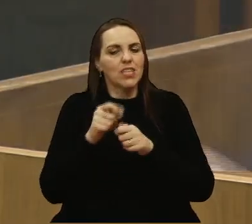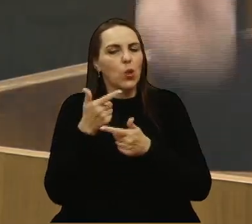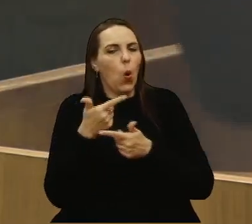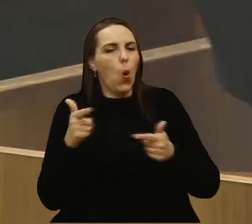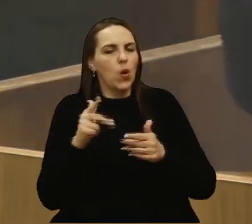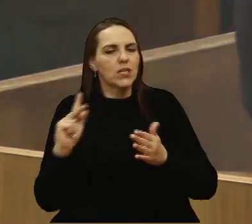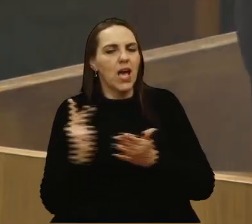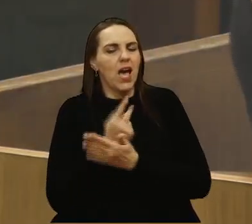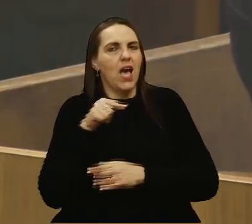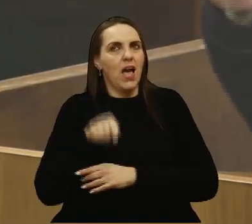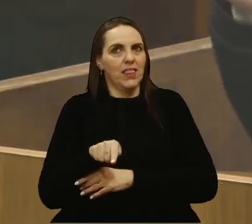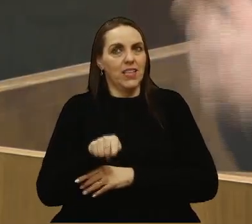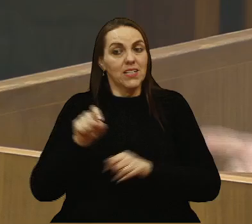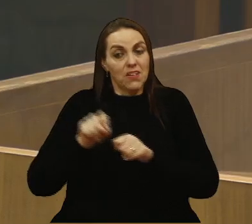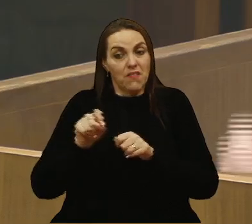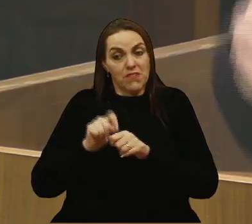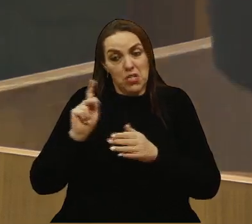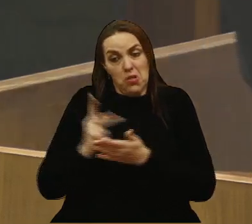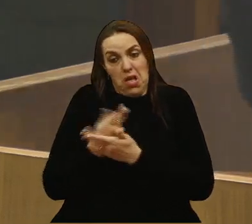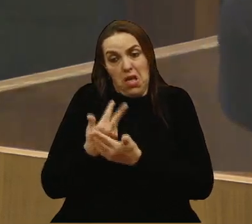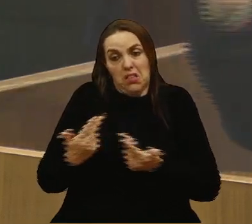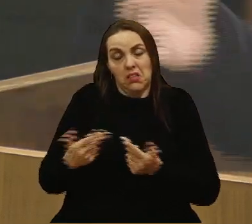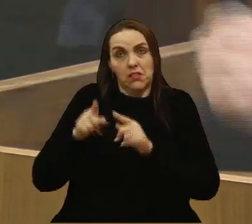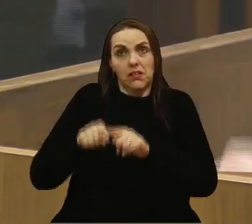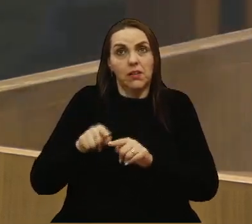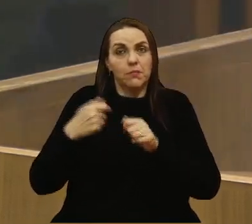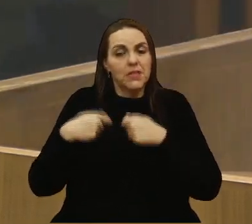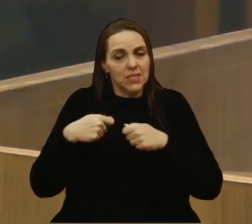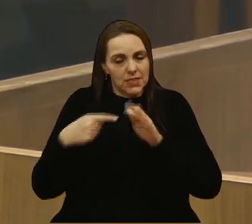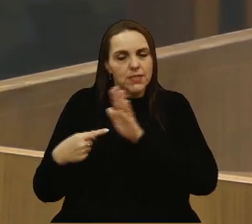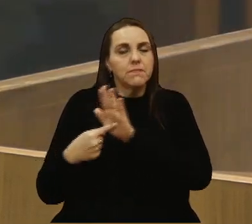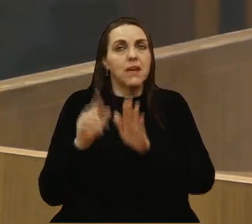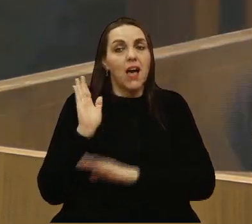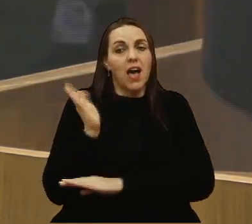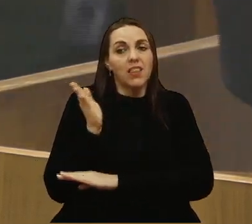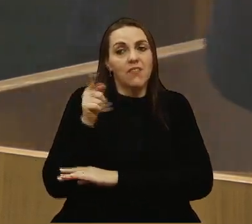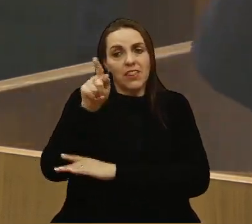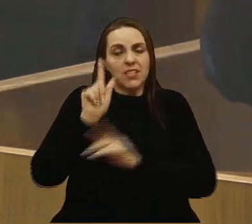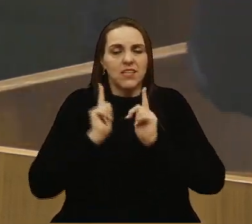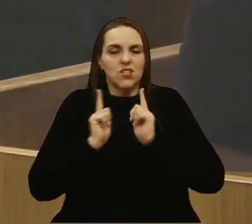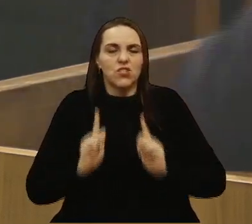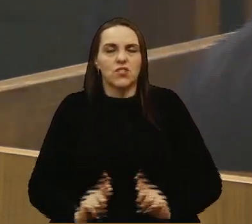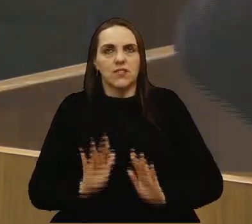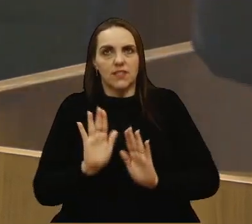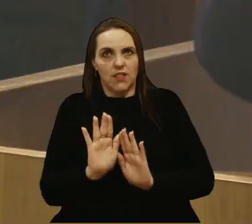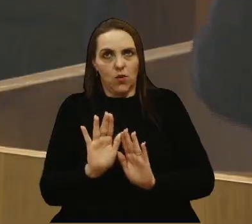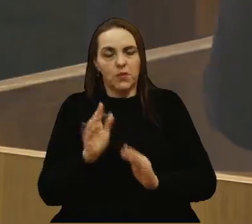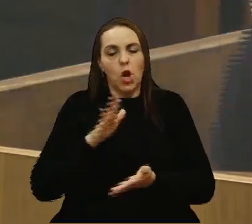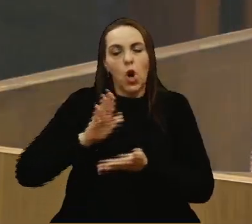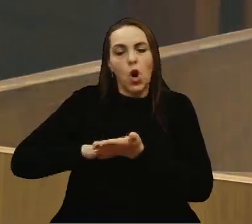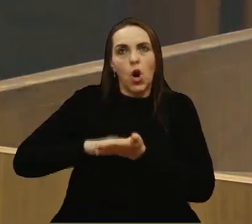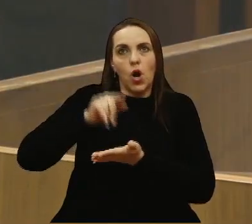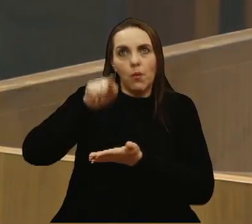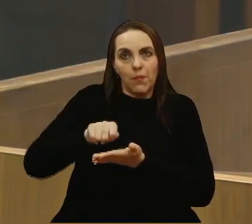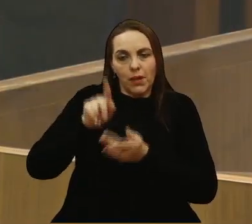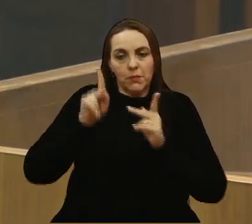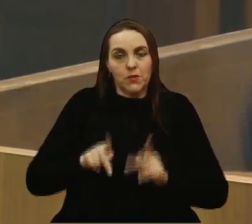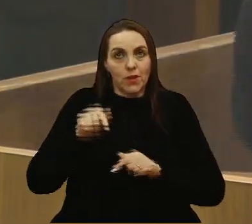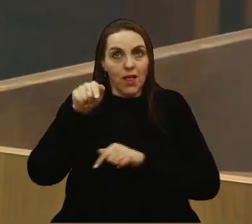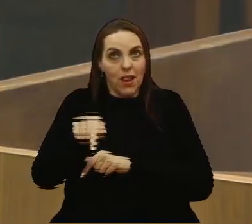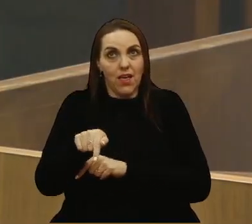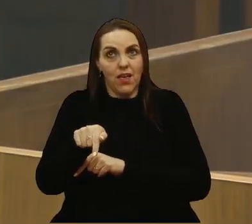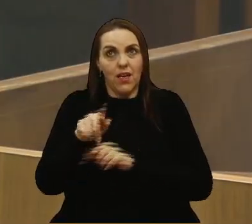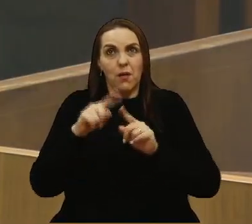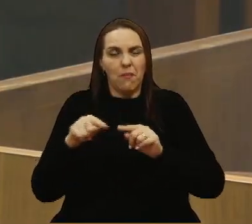fazer. E se estavam fazendo o que não era para fazer, precisam ser advertidos pela gestão, precisam ser cobrados por quem está lá.